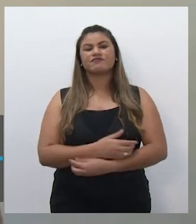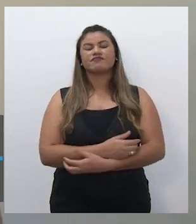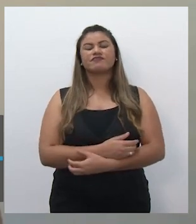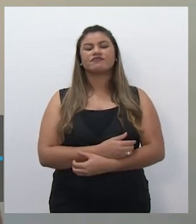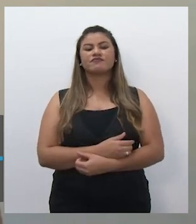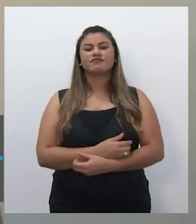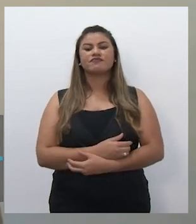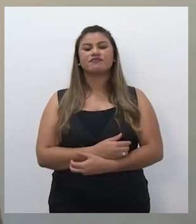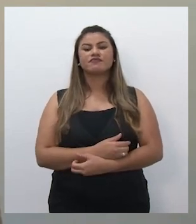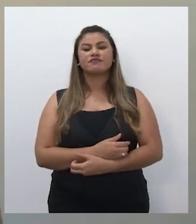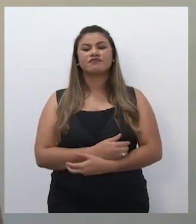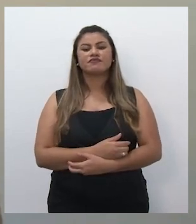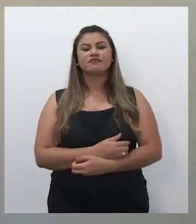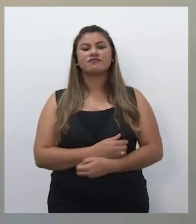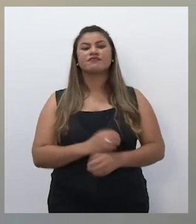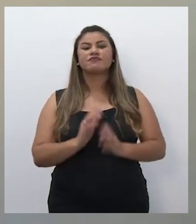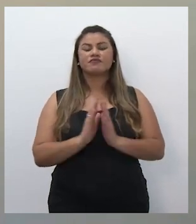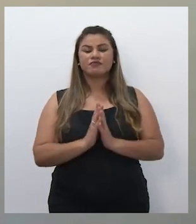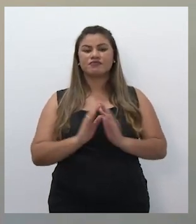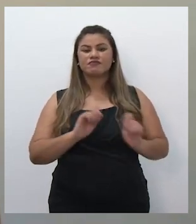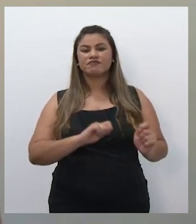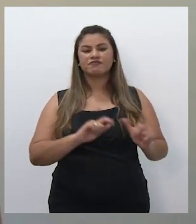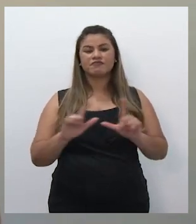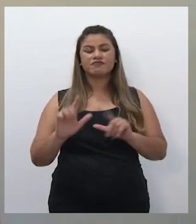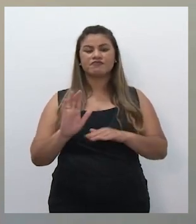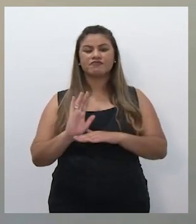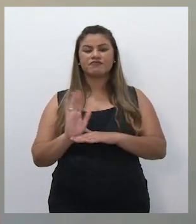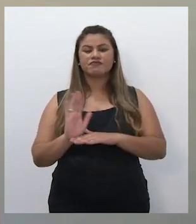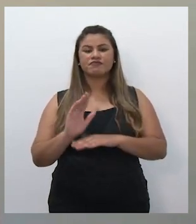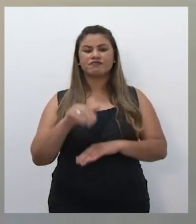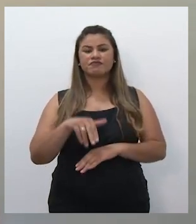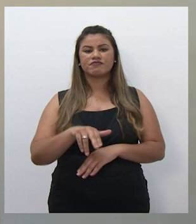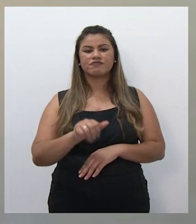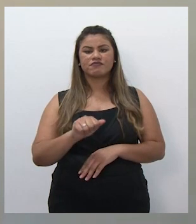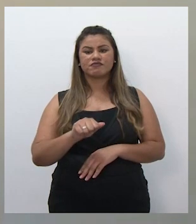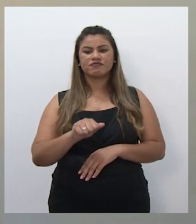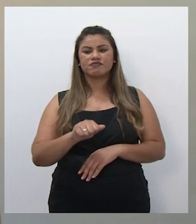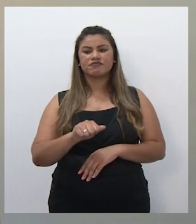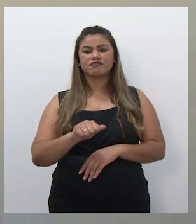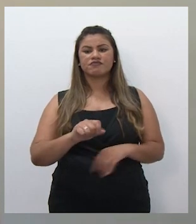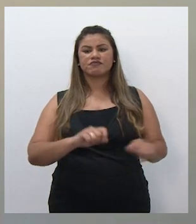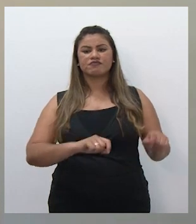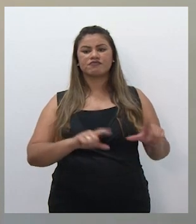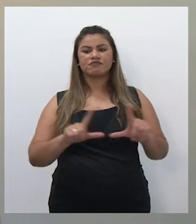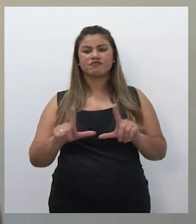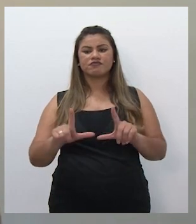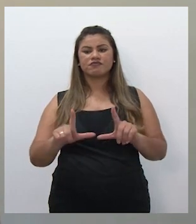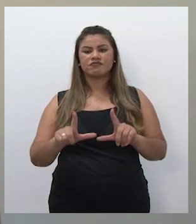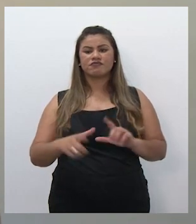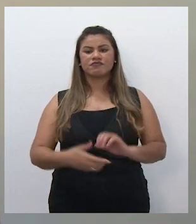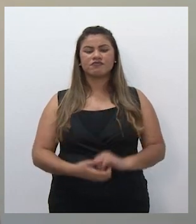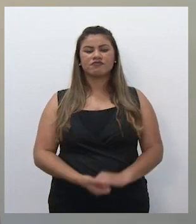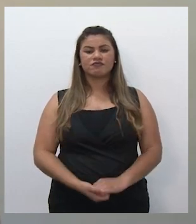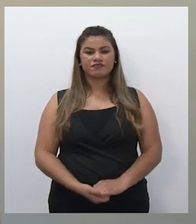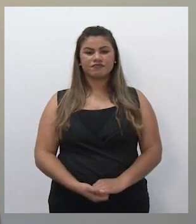Então, vocês podem, por favor, passar o vídeo da Ana Penido, eu acho que está no próximo